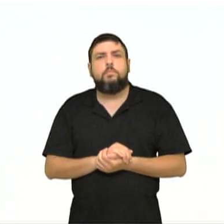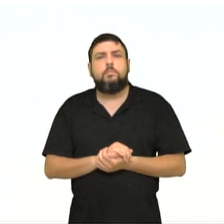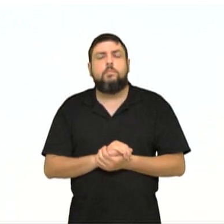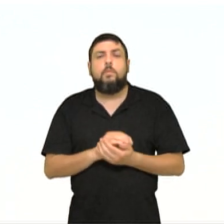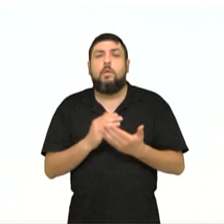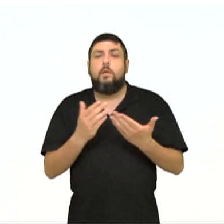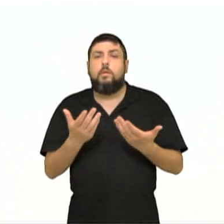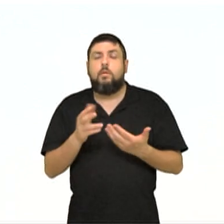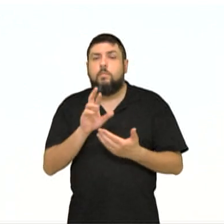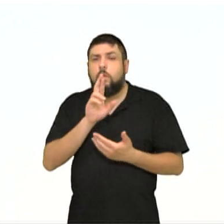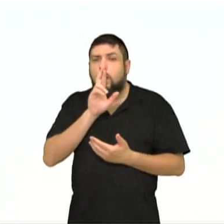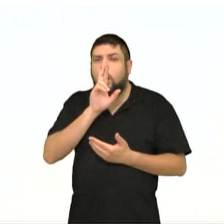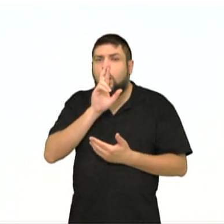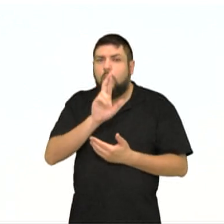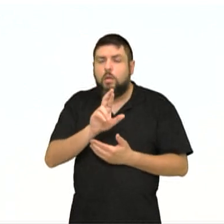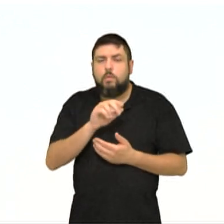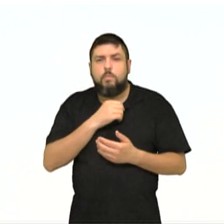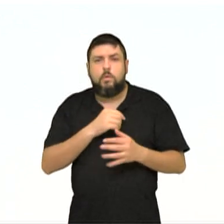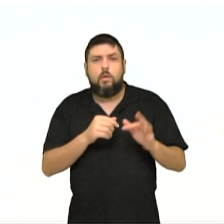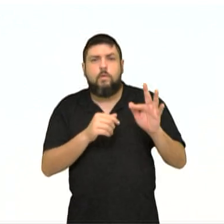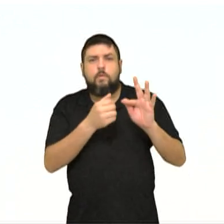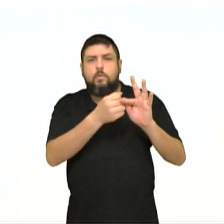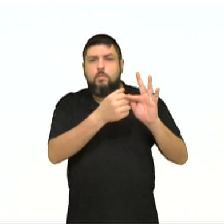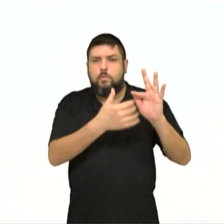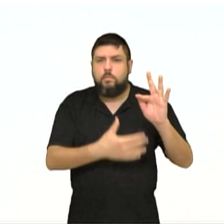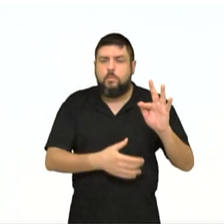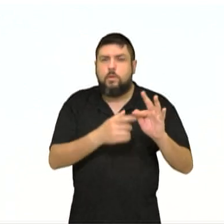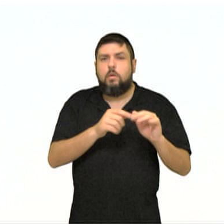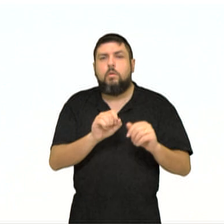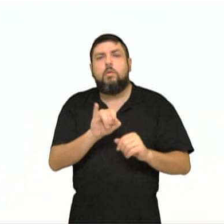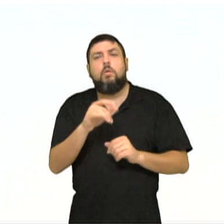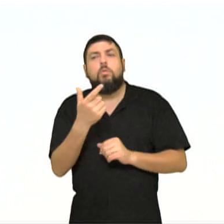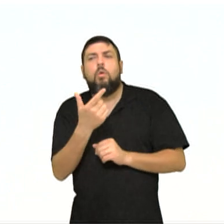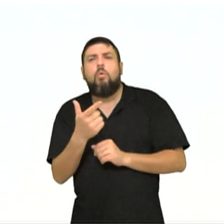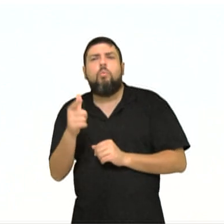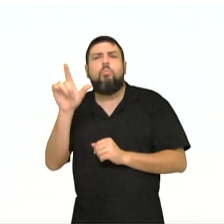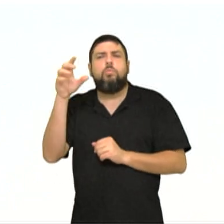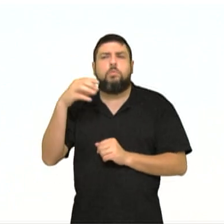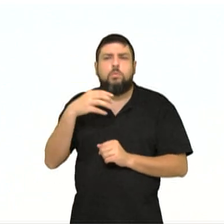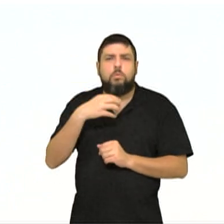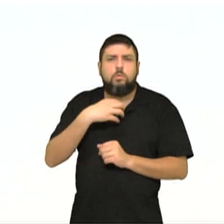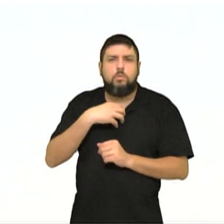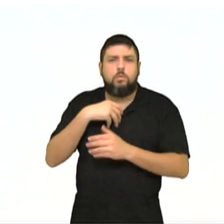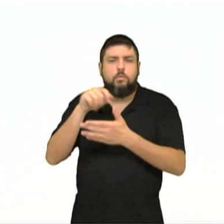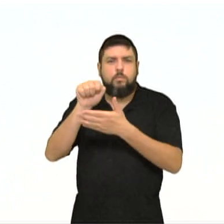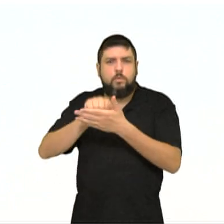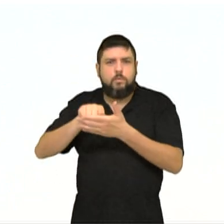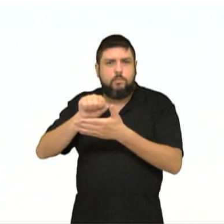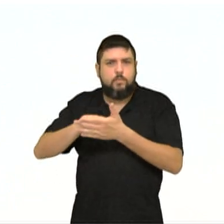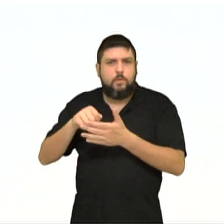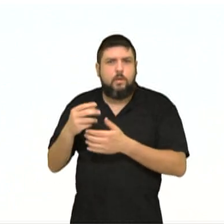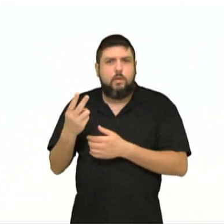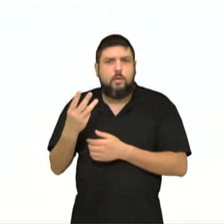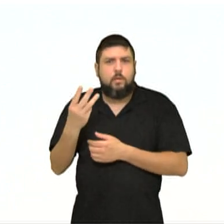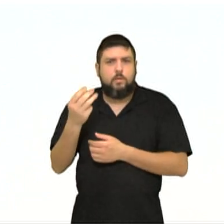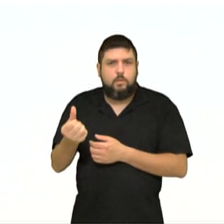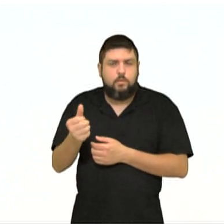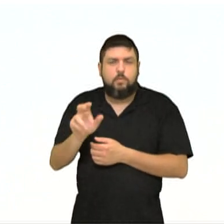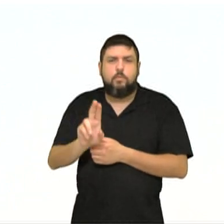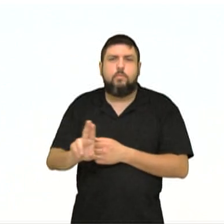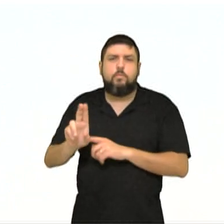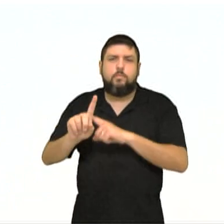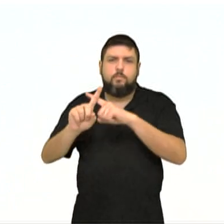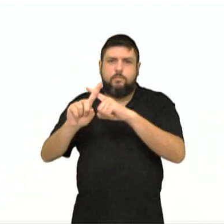na resposta da fatoração final se você escolheu outra maneira de representar o 36, usando a